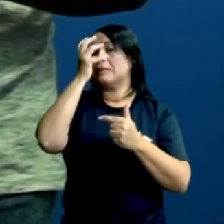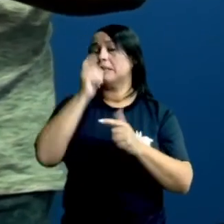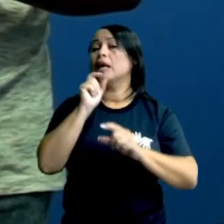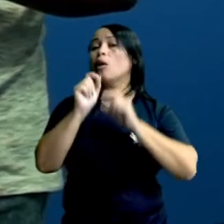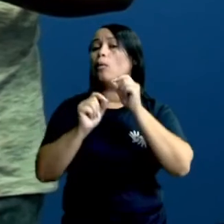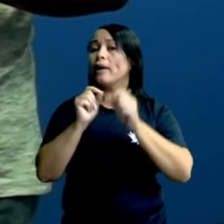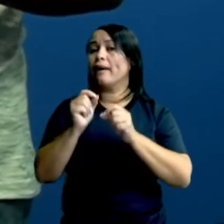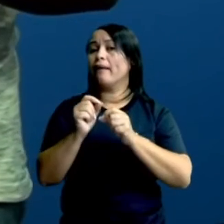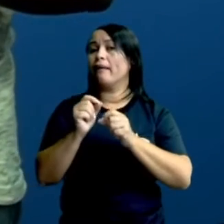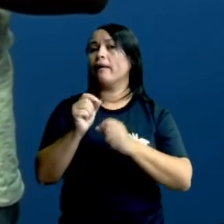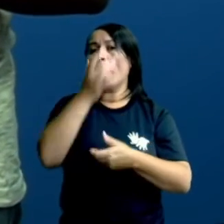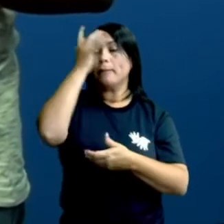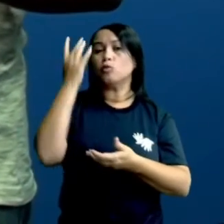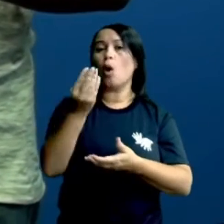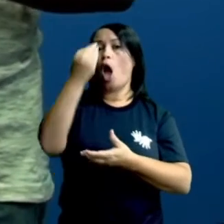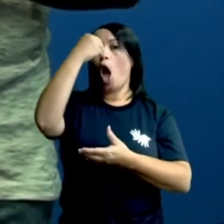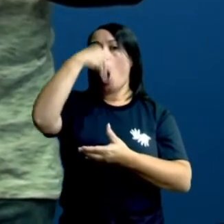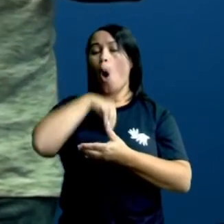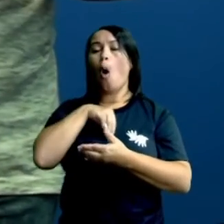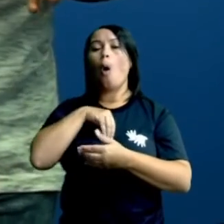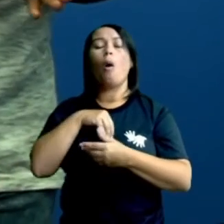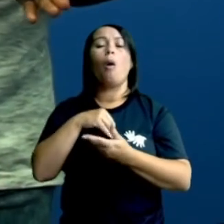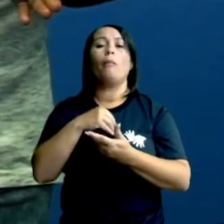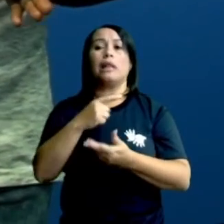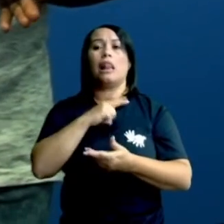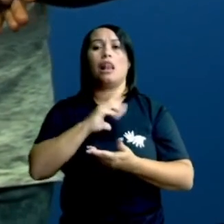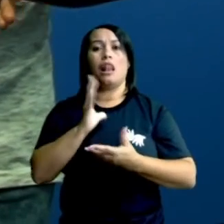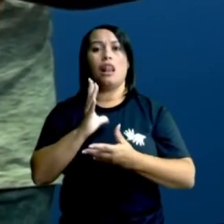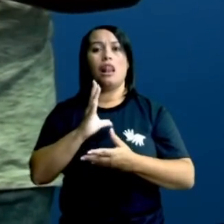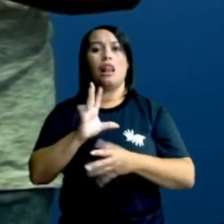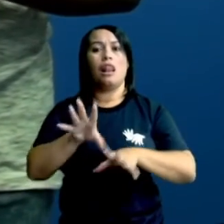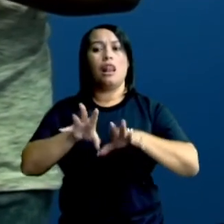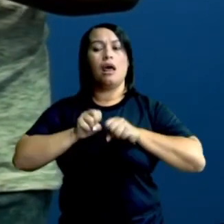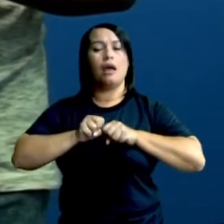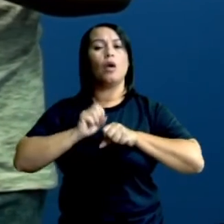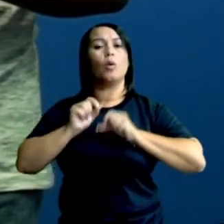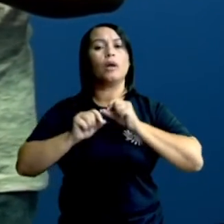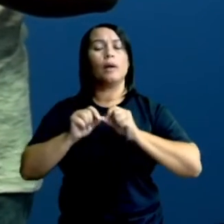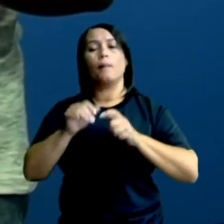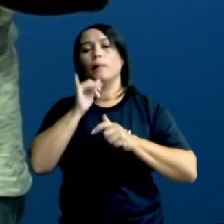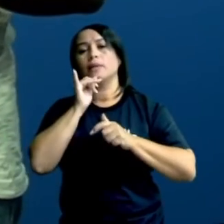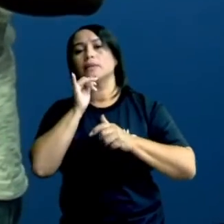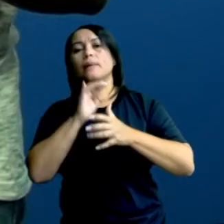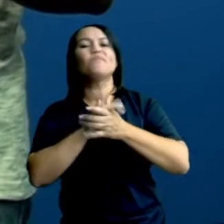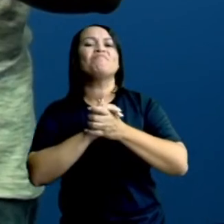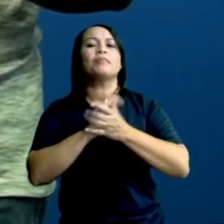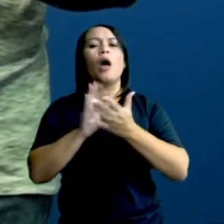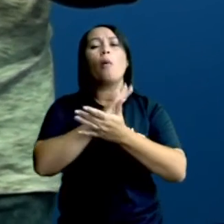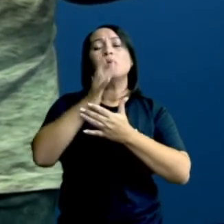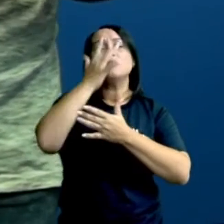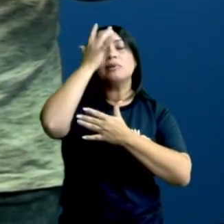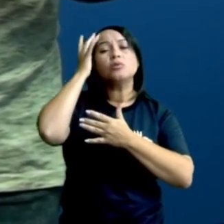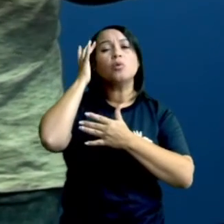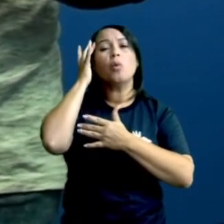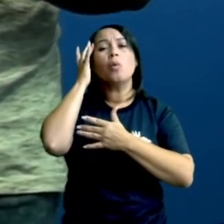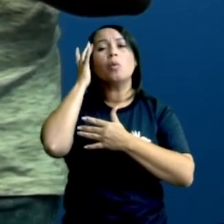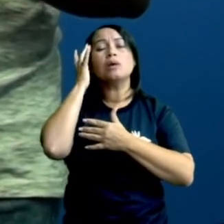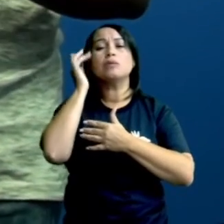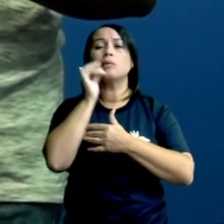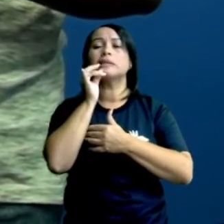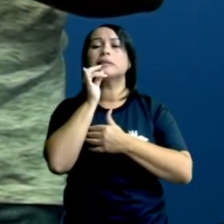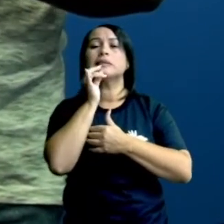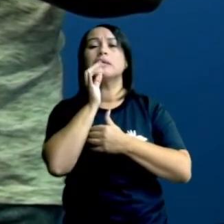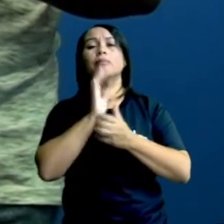quem adquire ela adquire em certas situações de risco, como por exemplo pessoas imunodeprimidas,